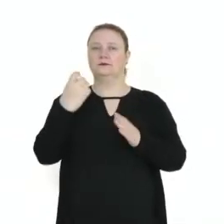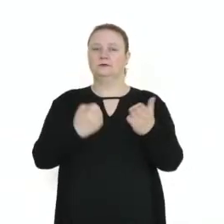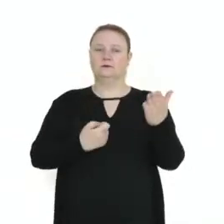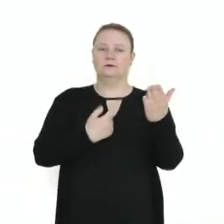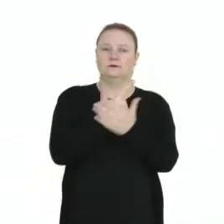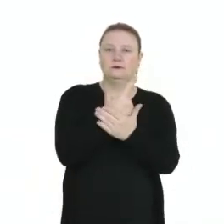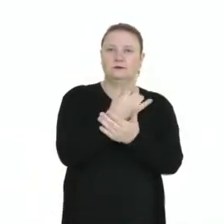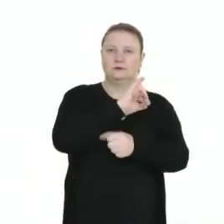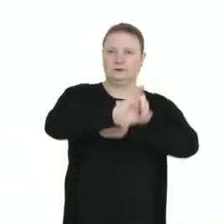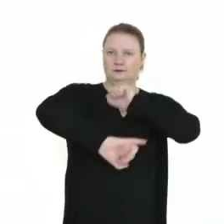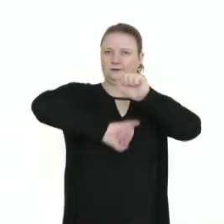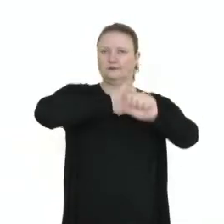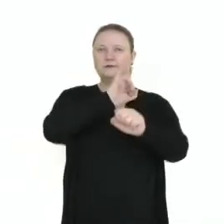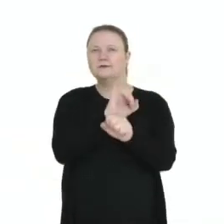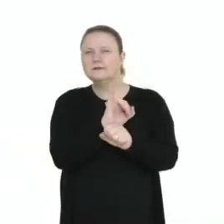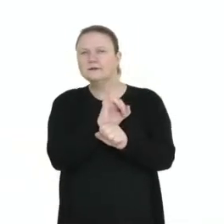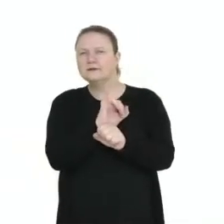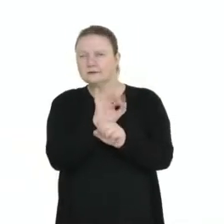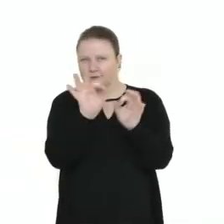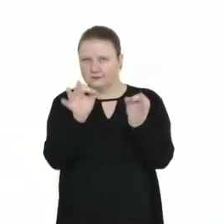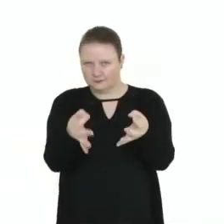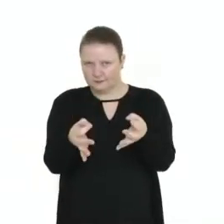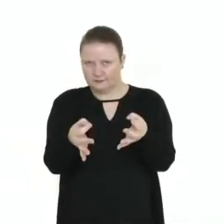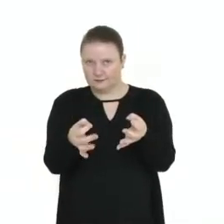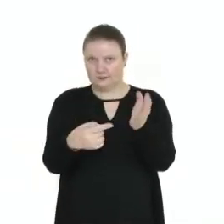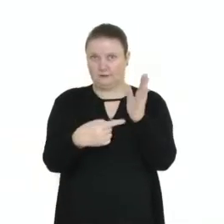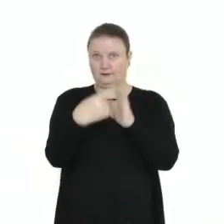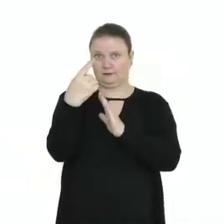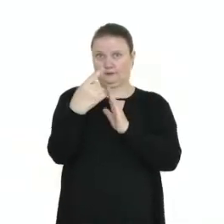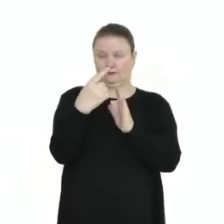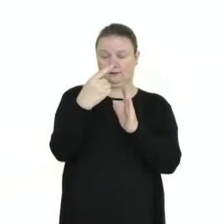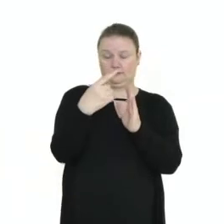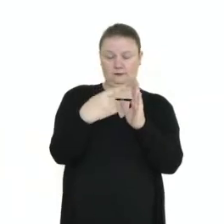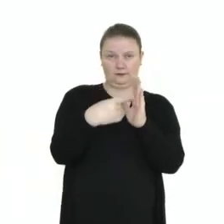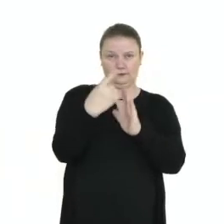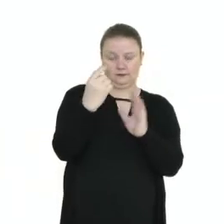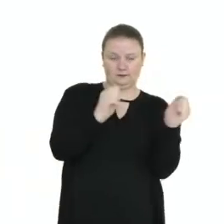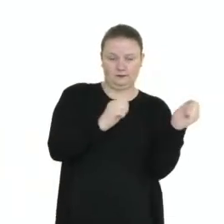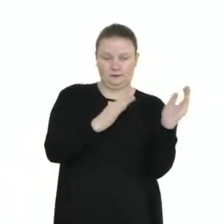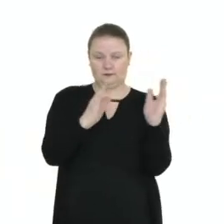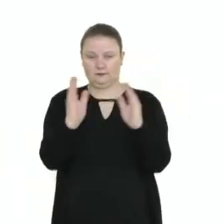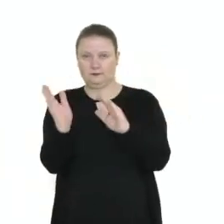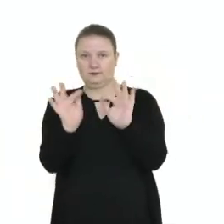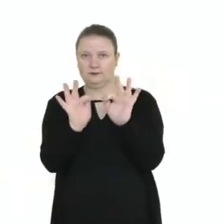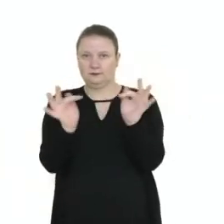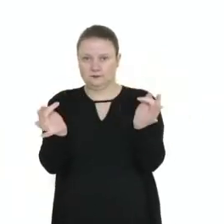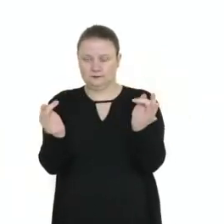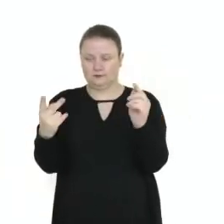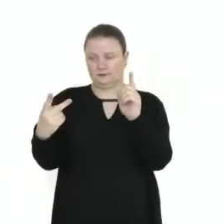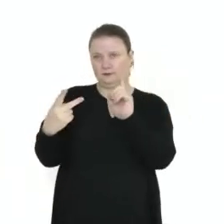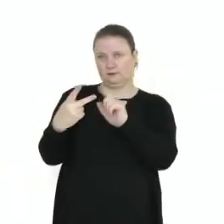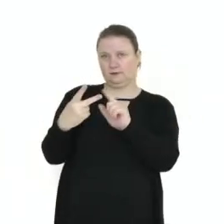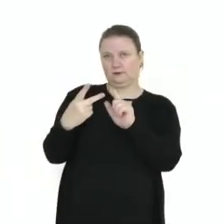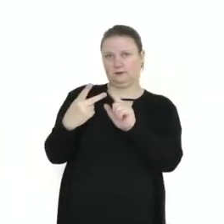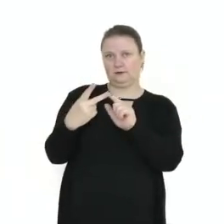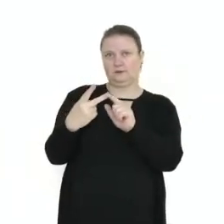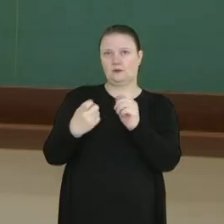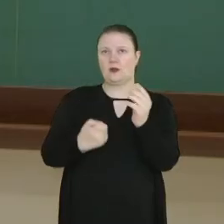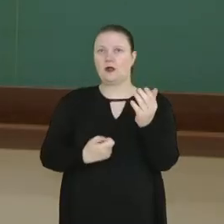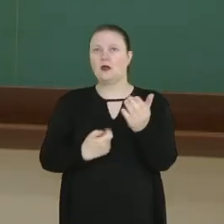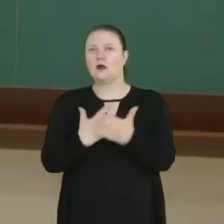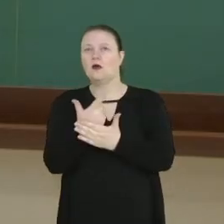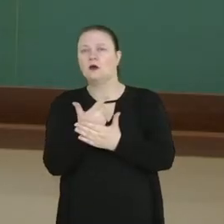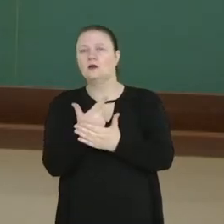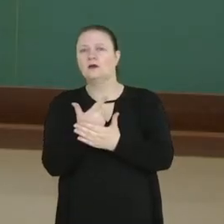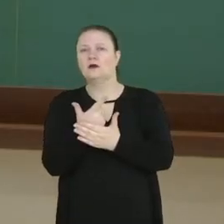pela internet, certo? Então, seria o primeiro período simples. E o segundo, a compra ainda